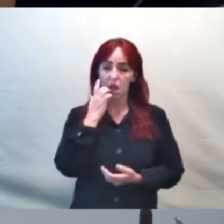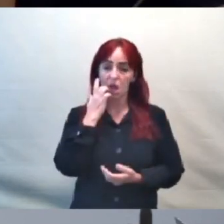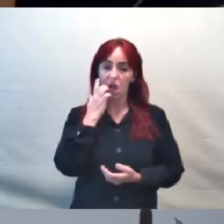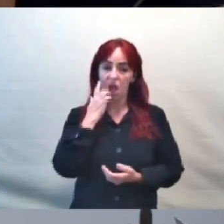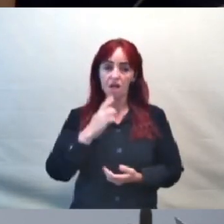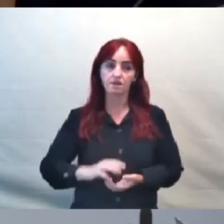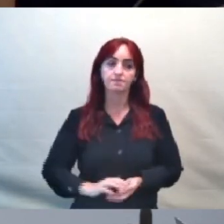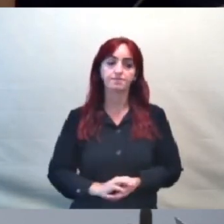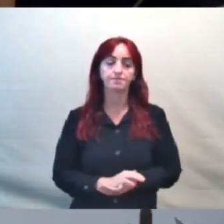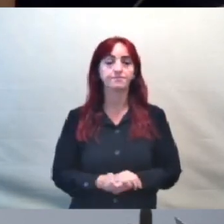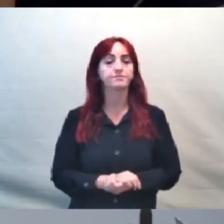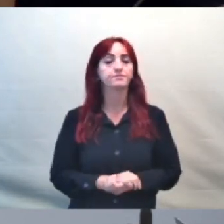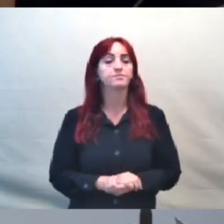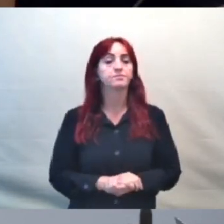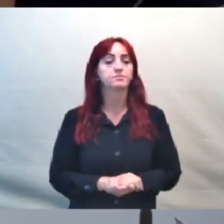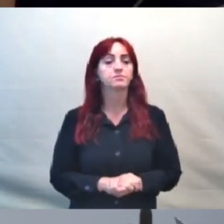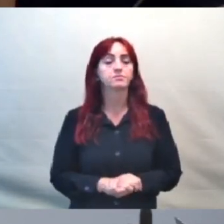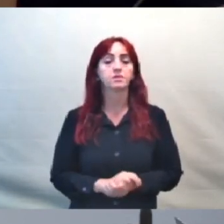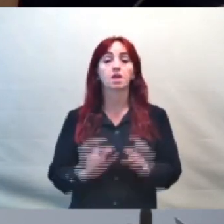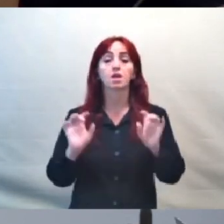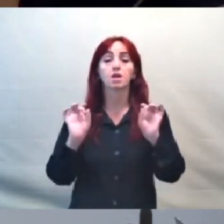Eu queria só anunciar o Breno Ceroa,